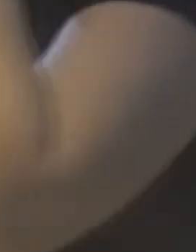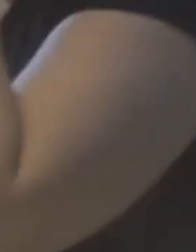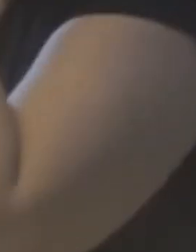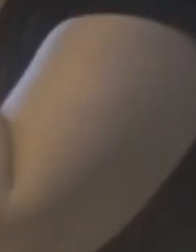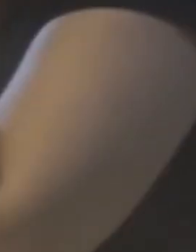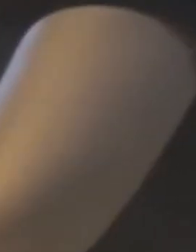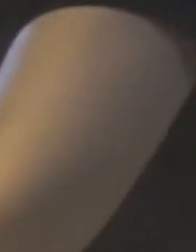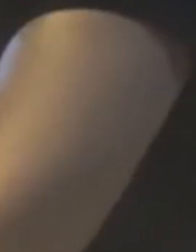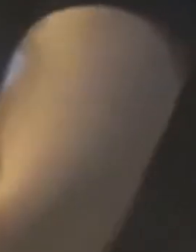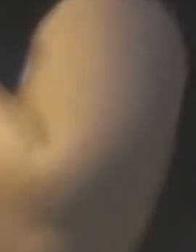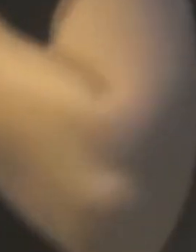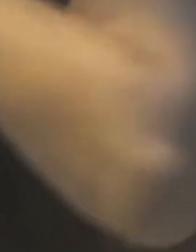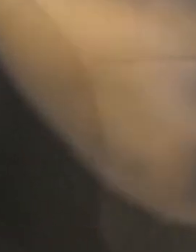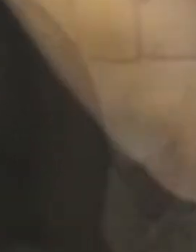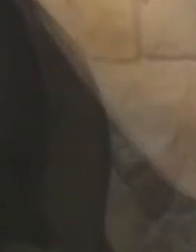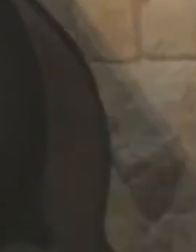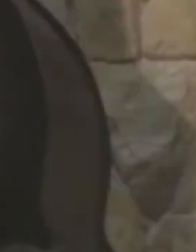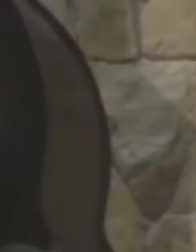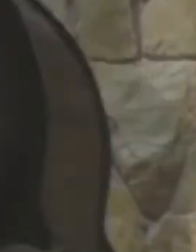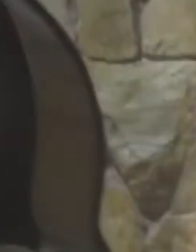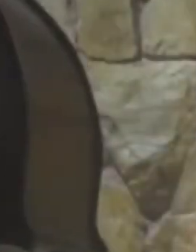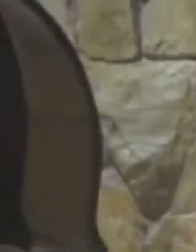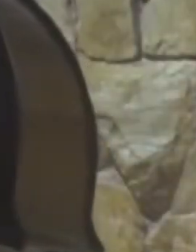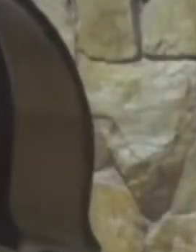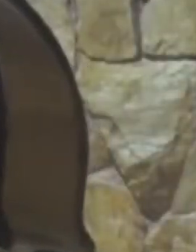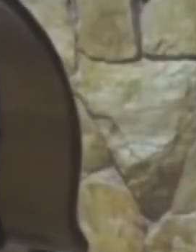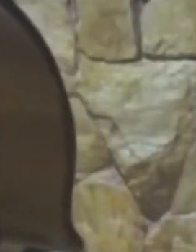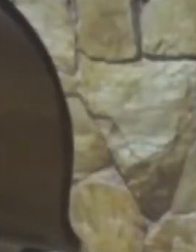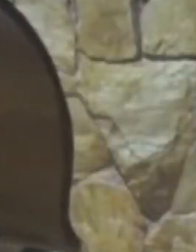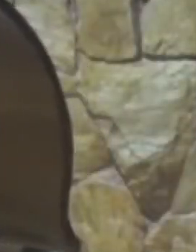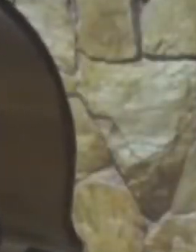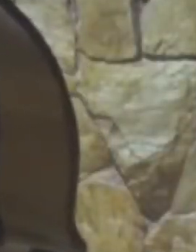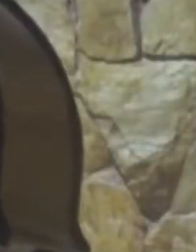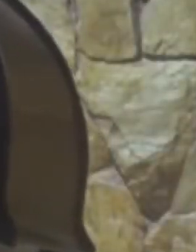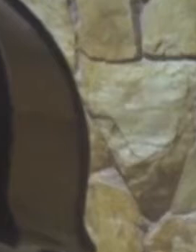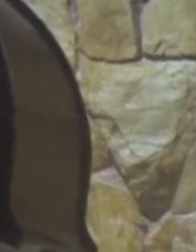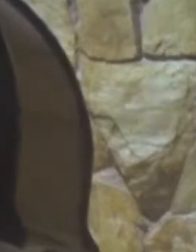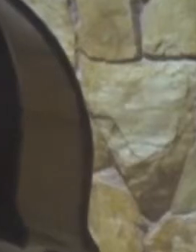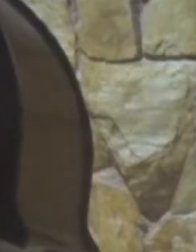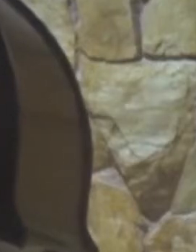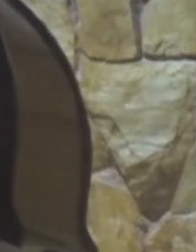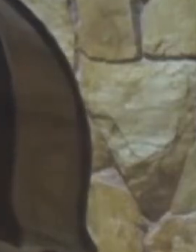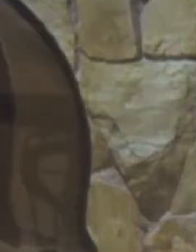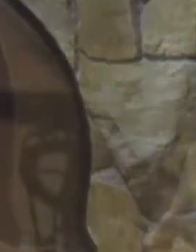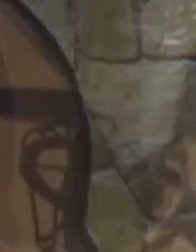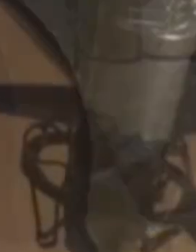bela, eterniza beleza.